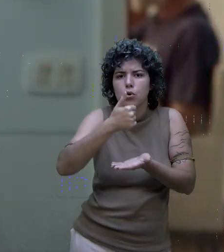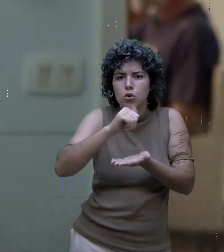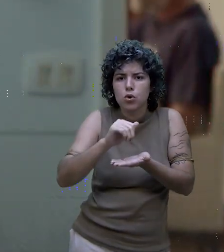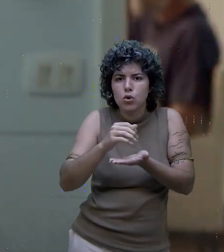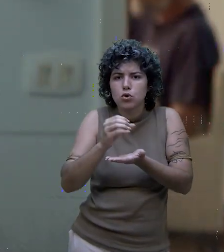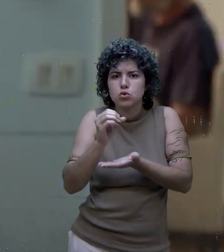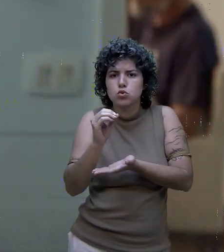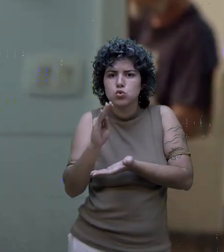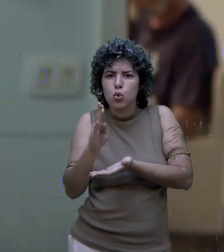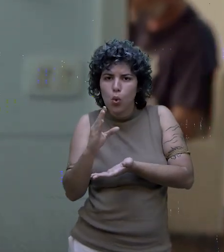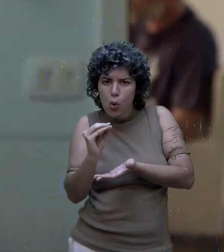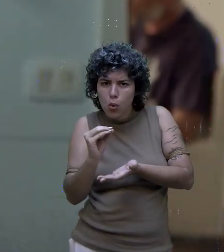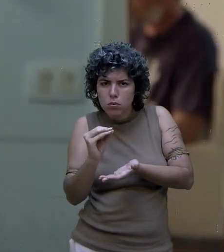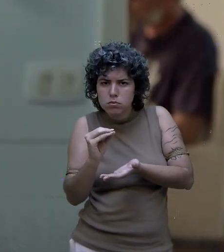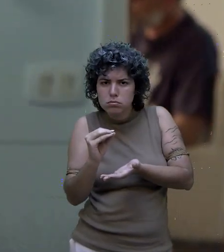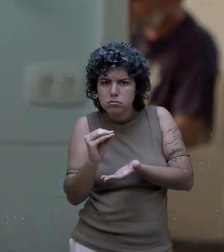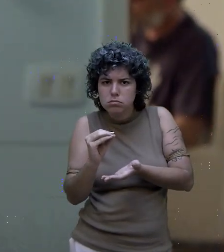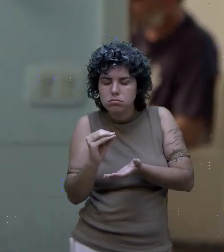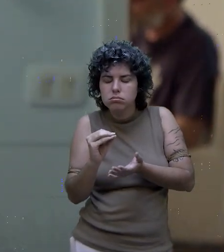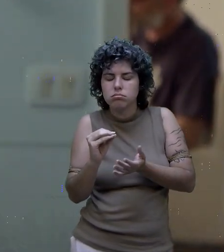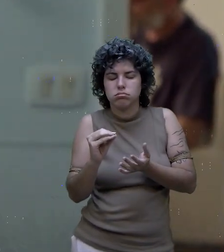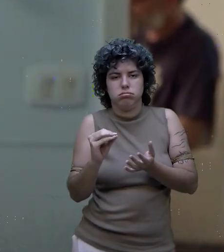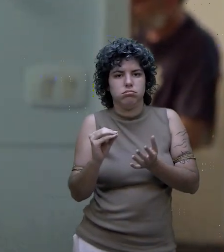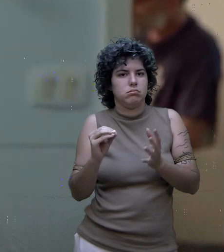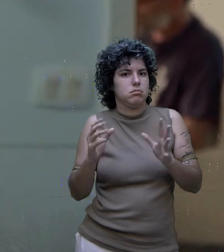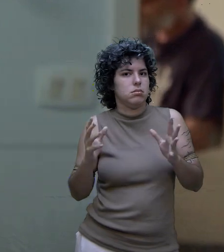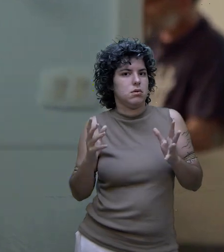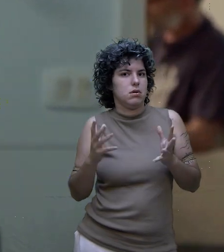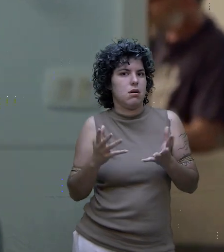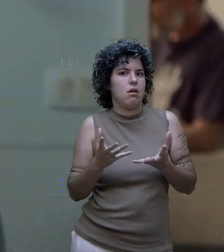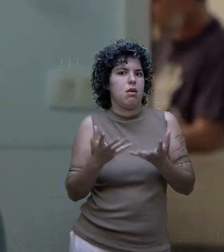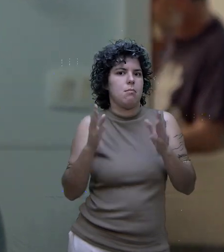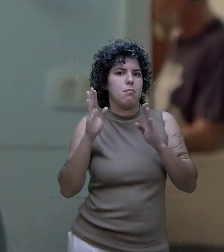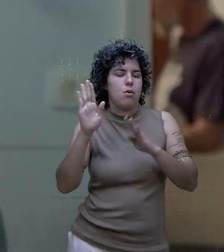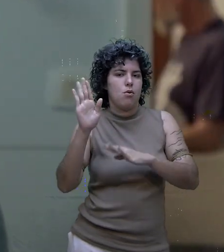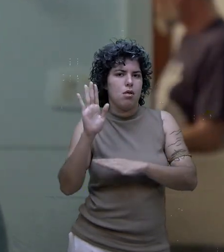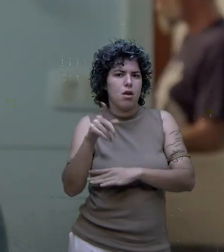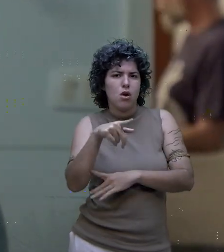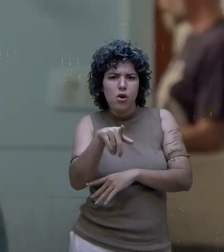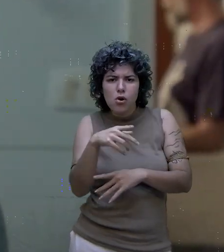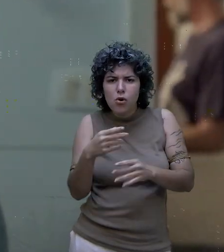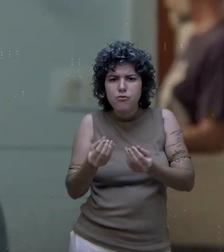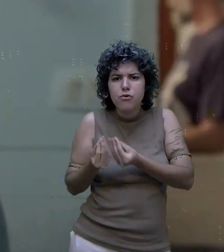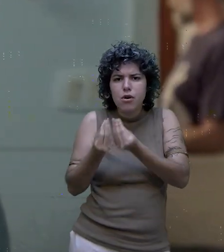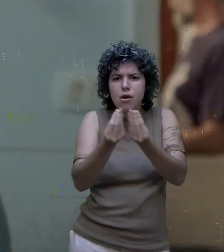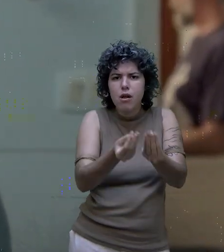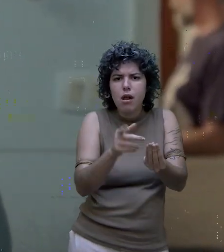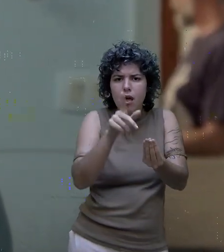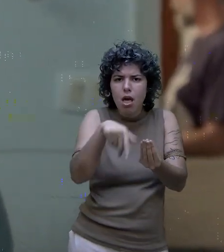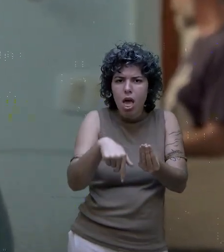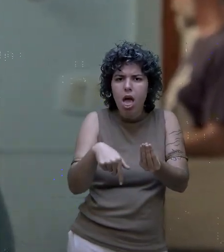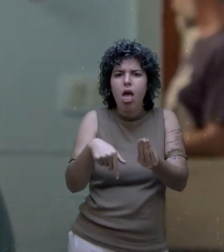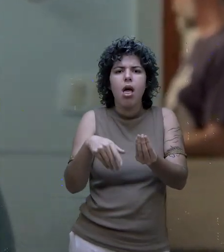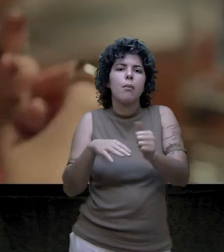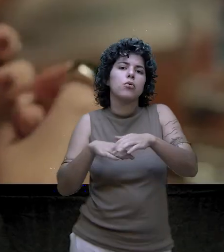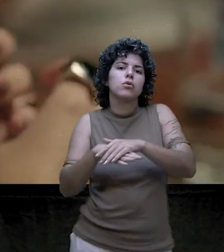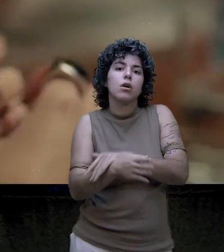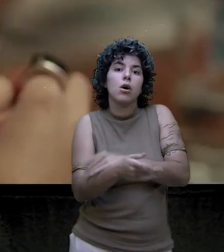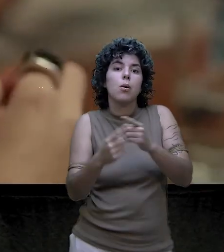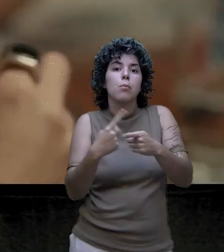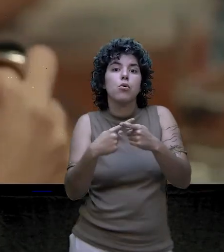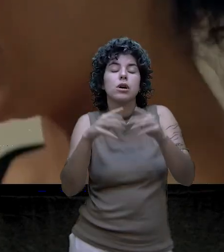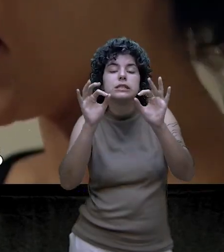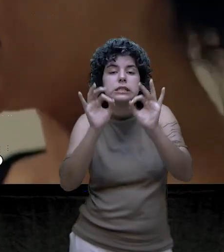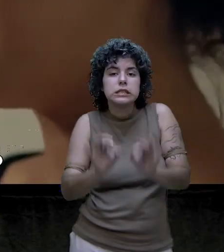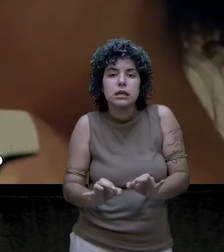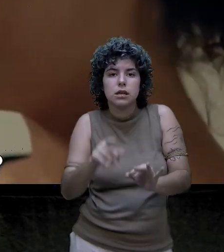eles oferecem alguma coisa que é deles, é por educação. É porque eles têm certeza que a gente vai dizer não. Enquanto